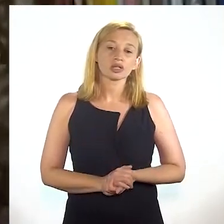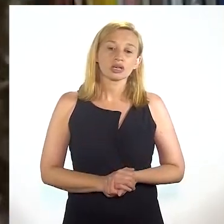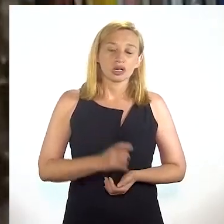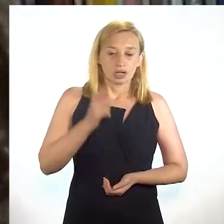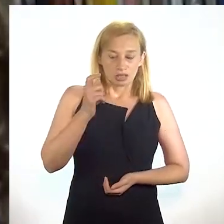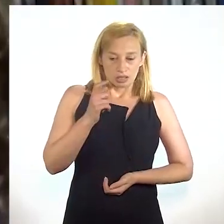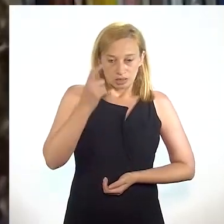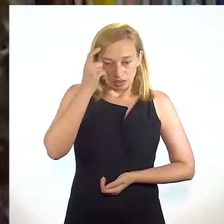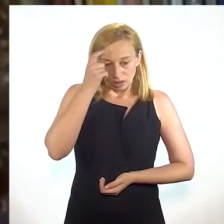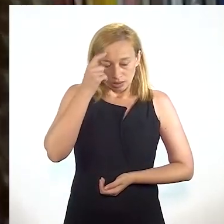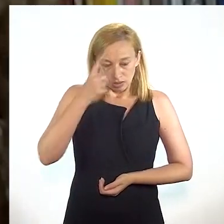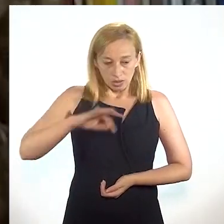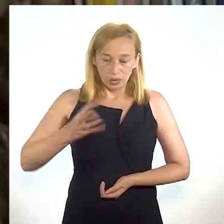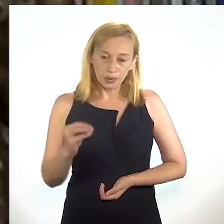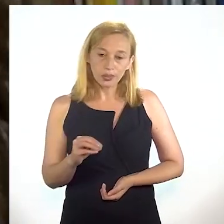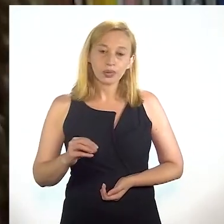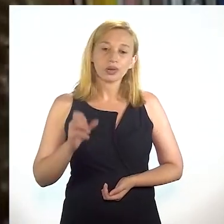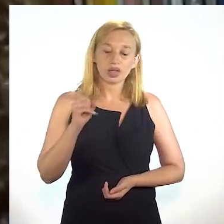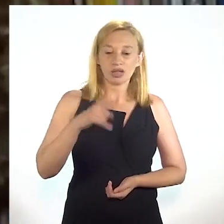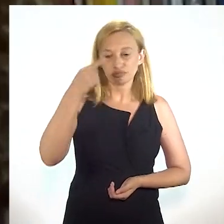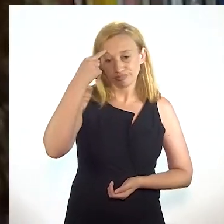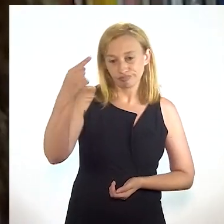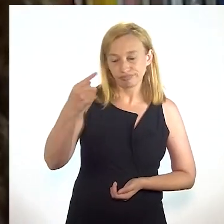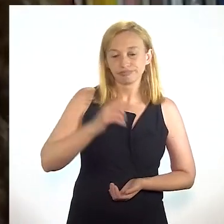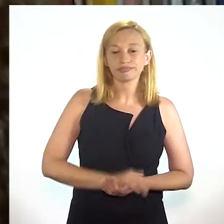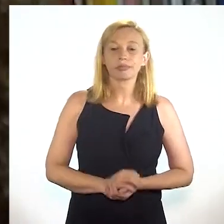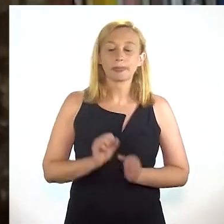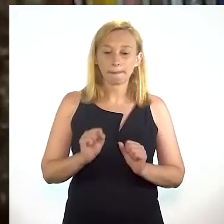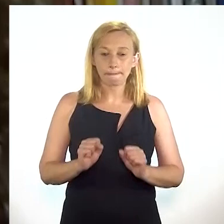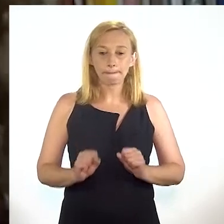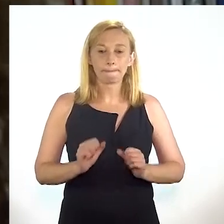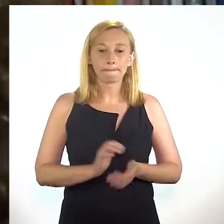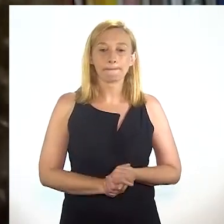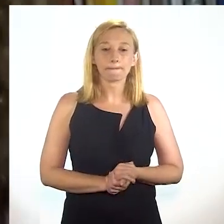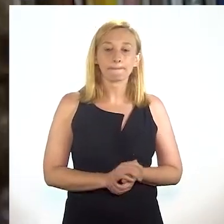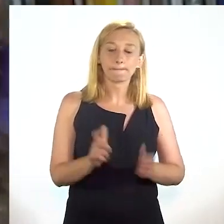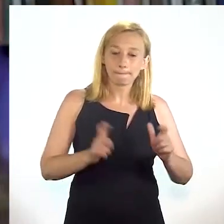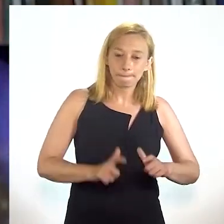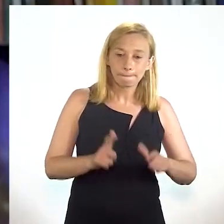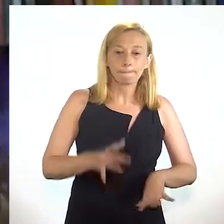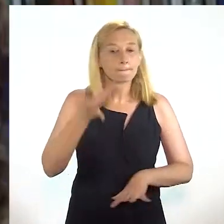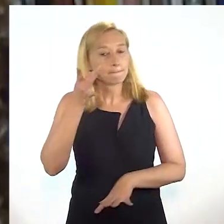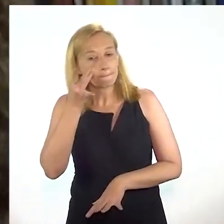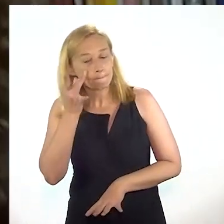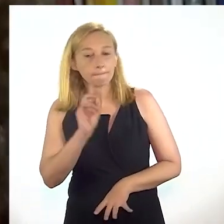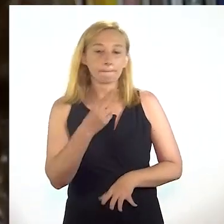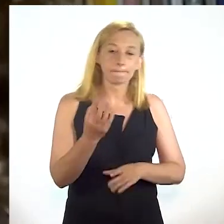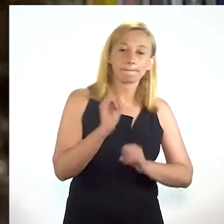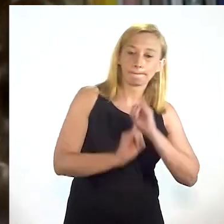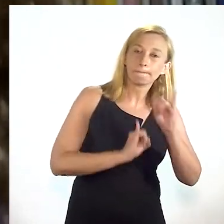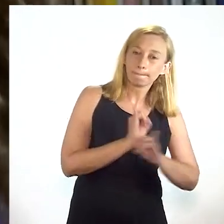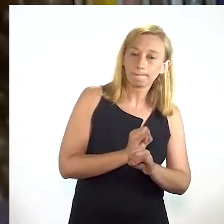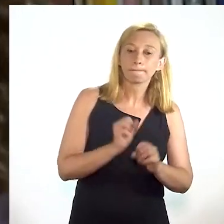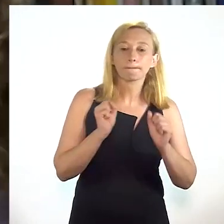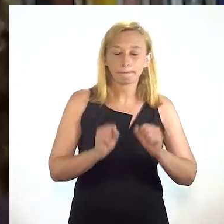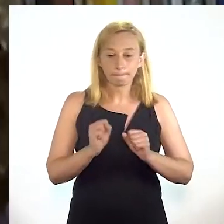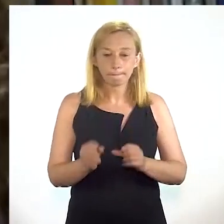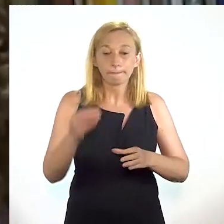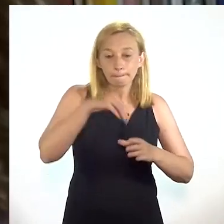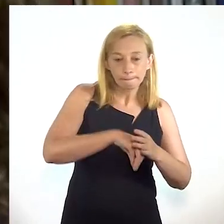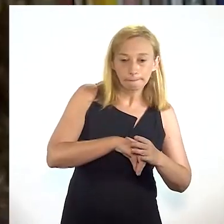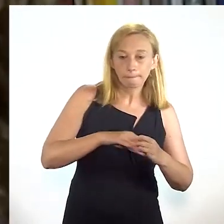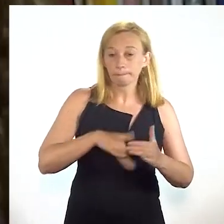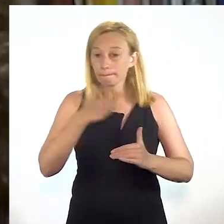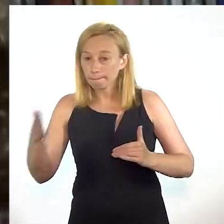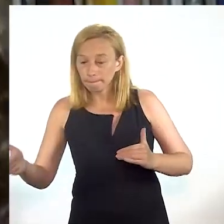esse cérebro que a gente diz que é o cérebro do Moinho, que ele é uma ideia. Então, como ideia, ele pode estar no ambiente físico